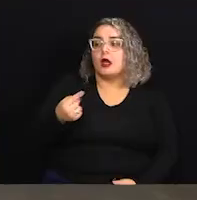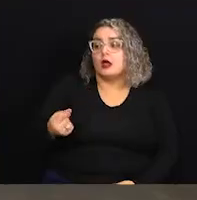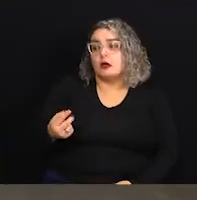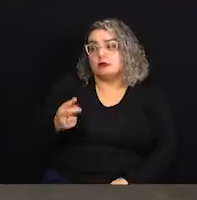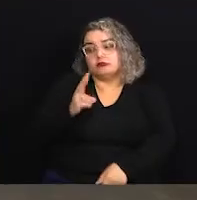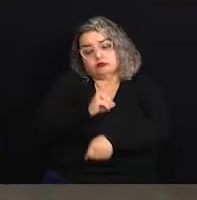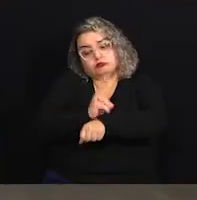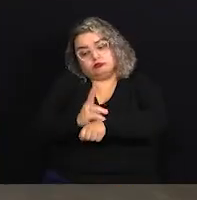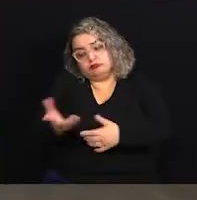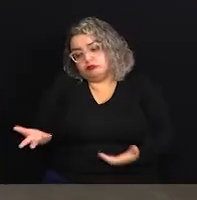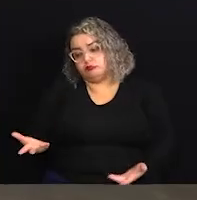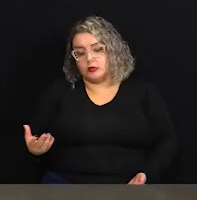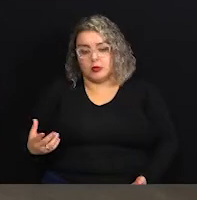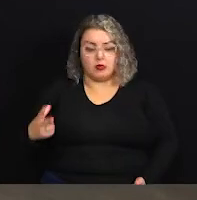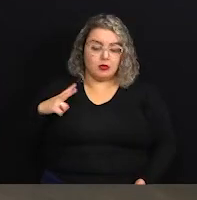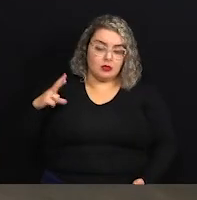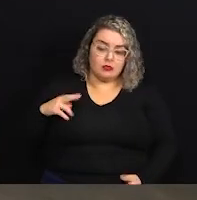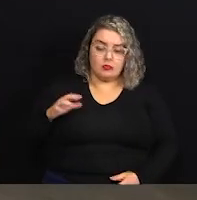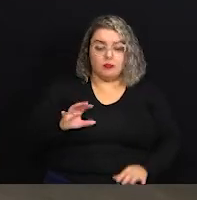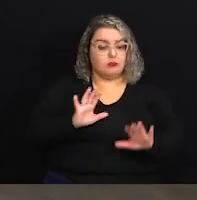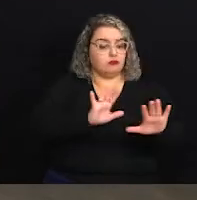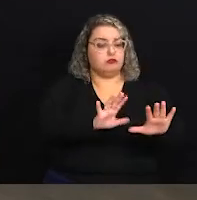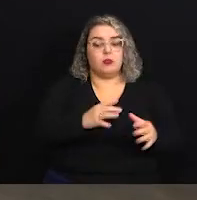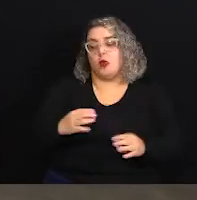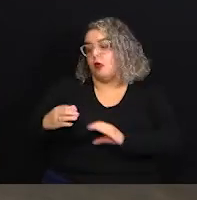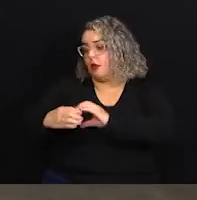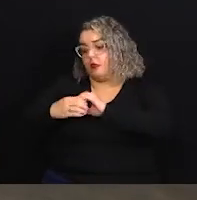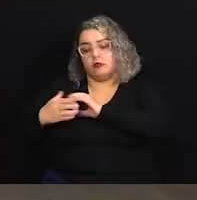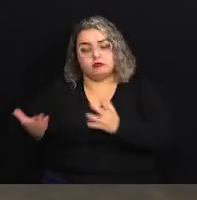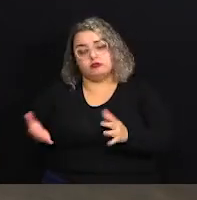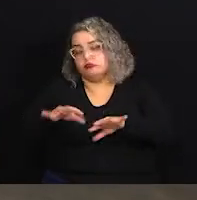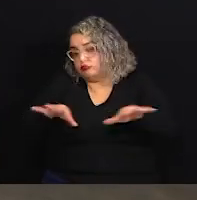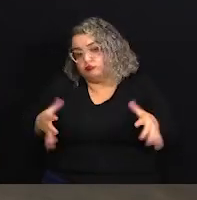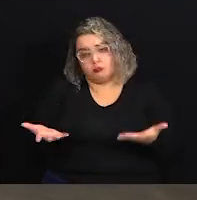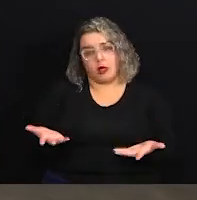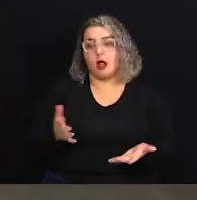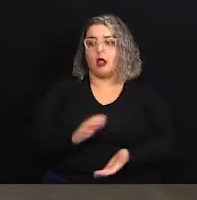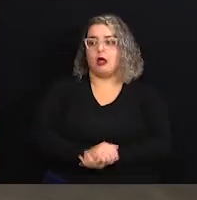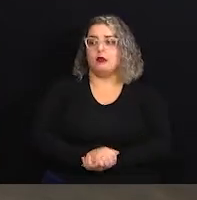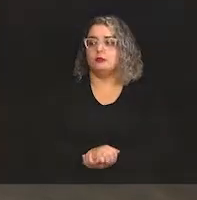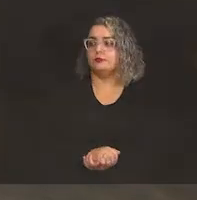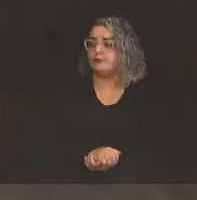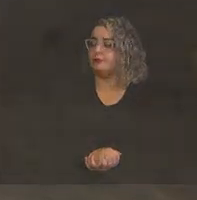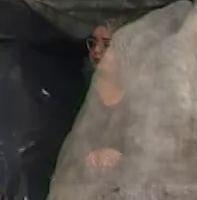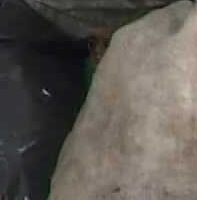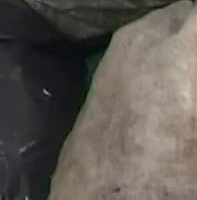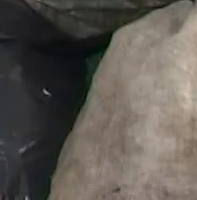fechando. Cada um tem que fazer sua parte, separar o que é do aterro, o que é das cooperativas.